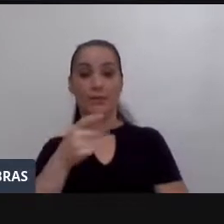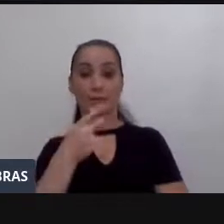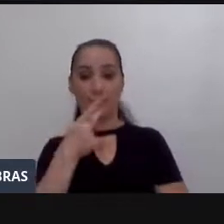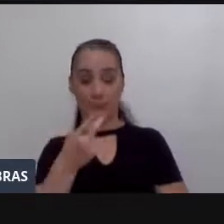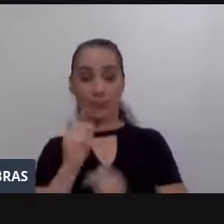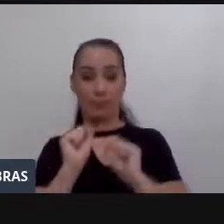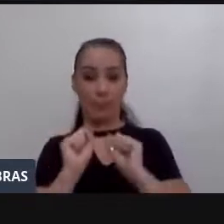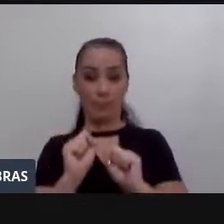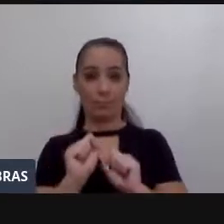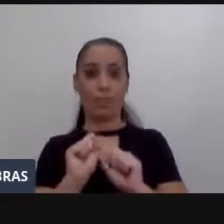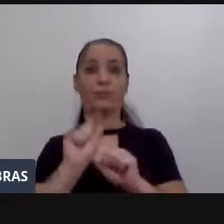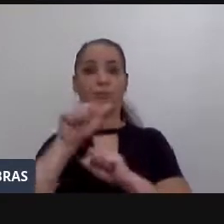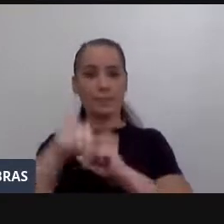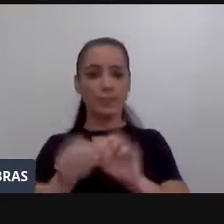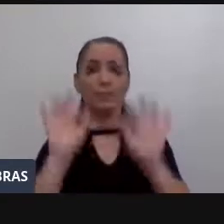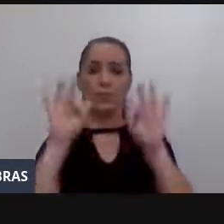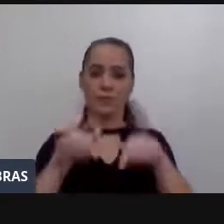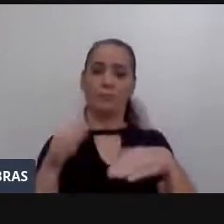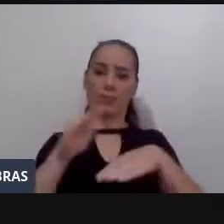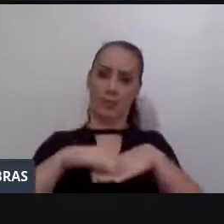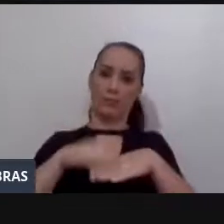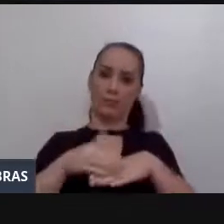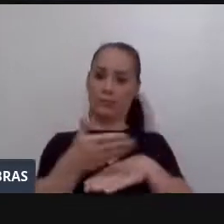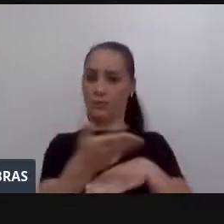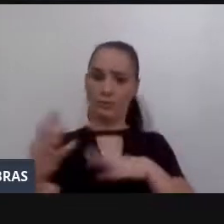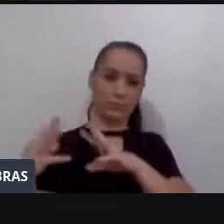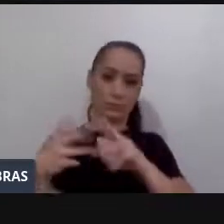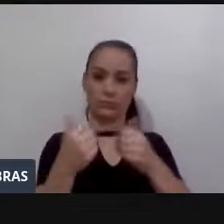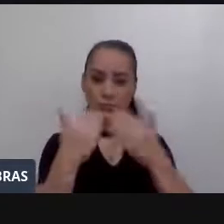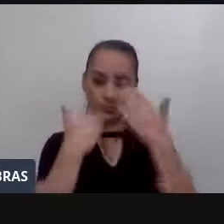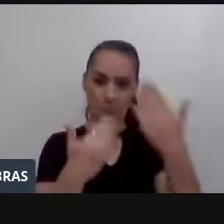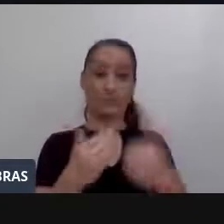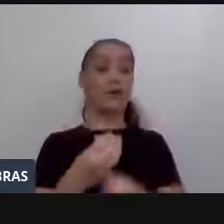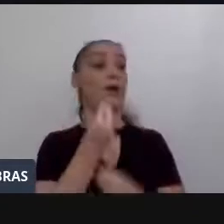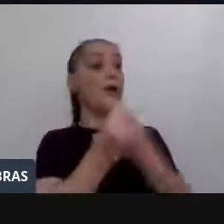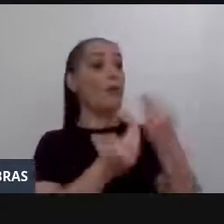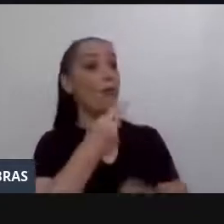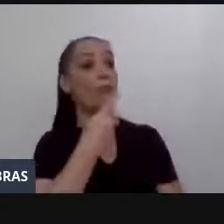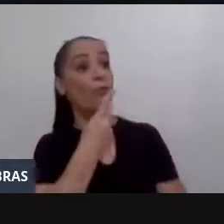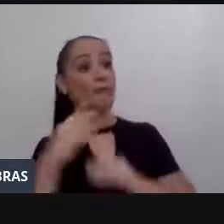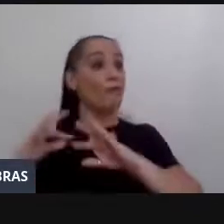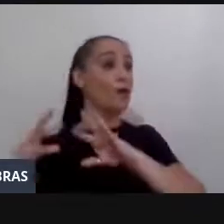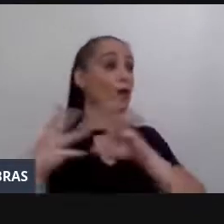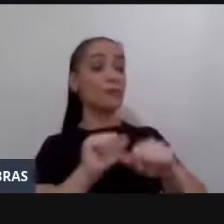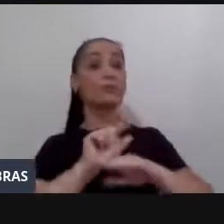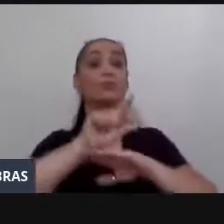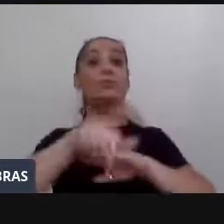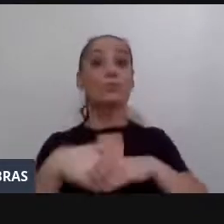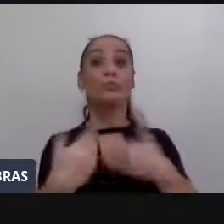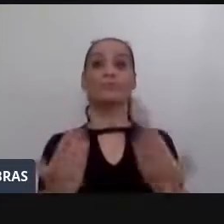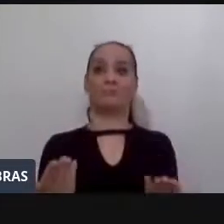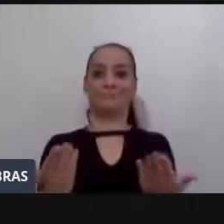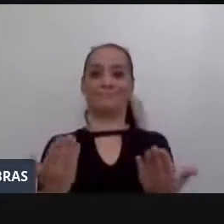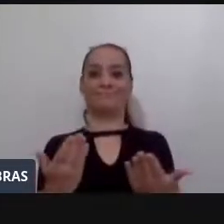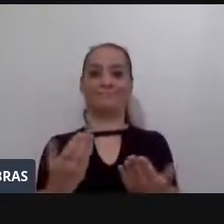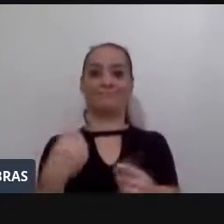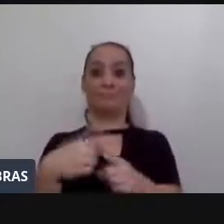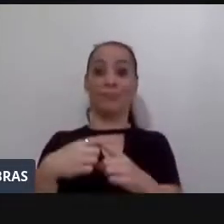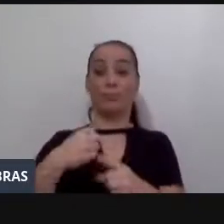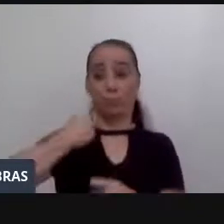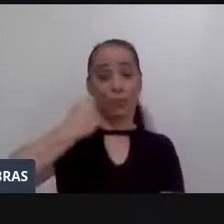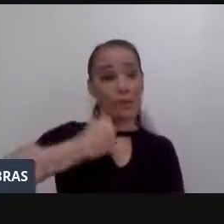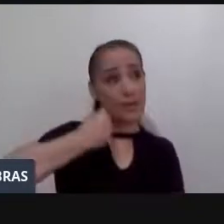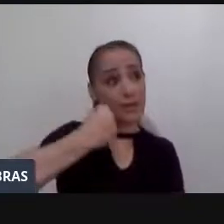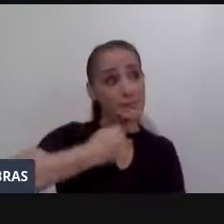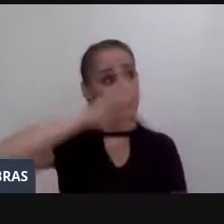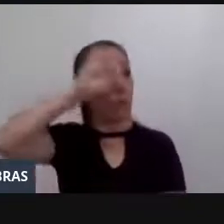encerramento também, só agradecendo a vocês. Como que eu falo depois disso tudo? Porque é real, né, senador? Assim, a gente